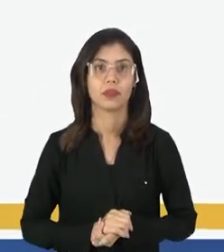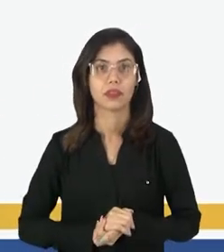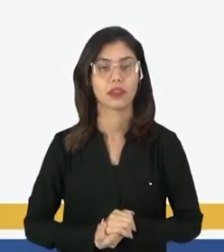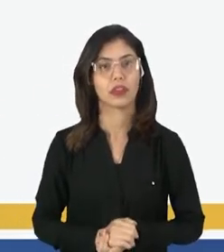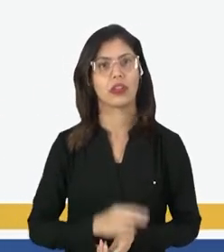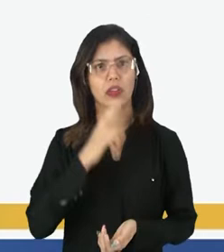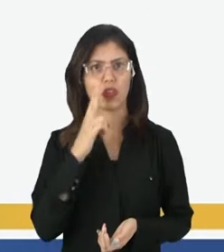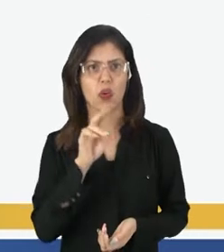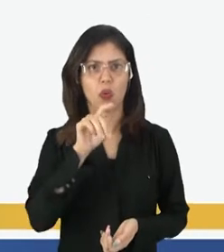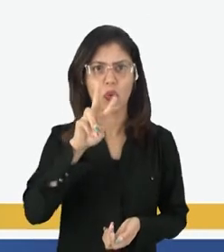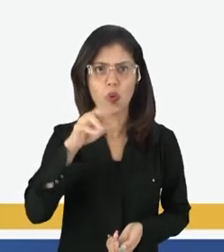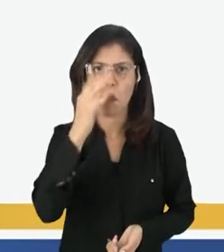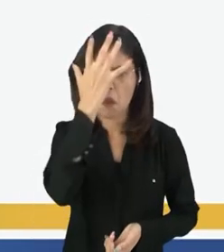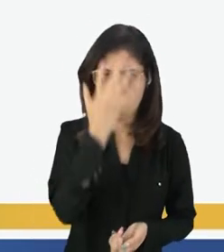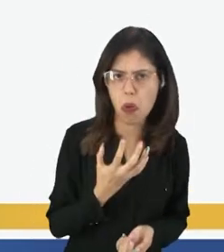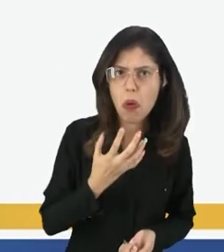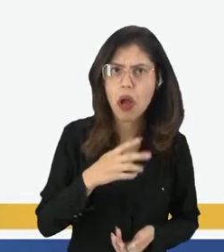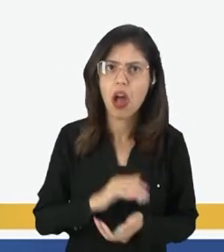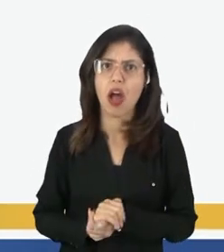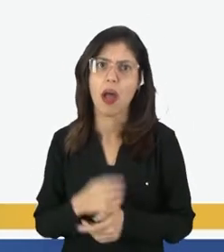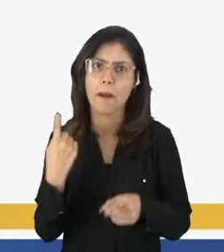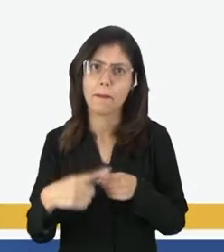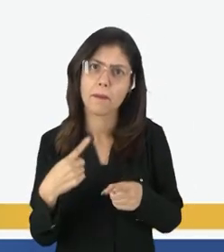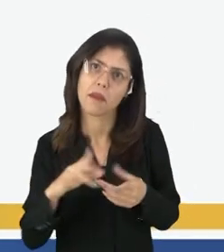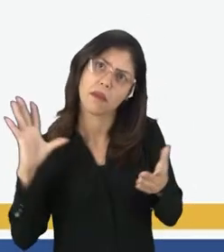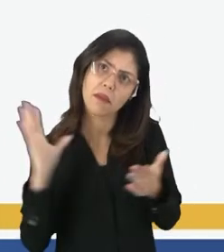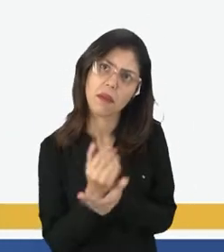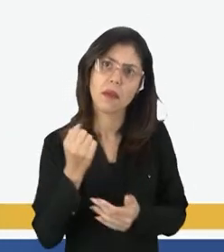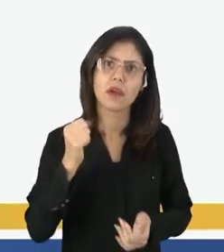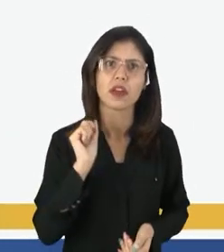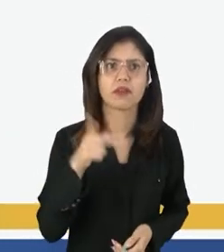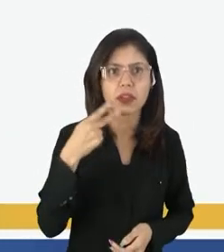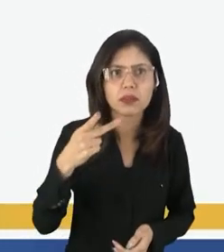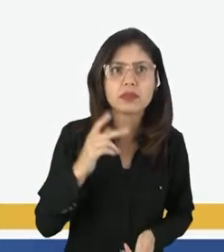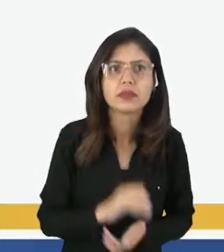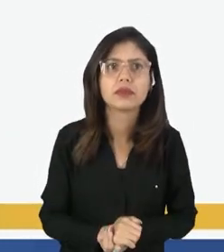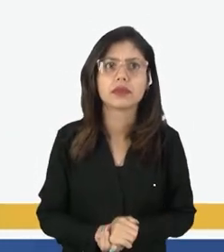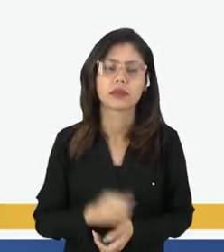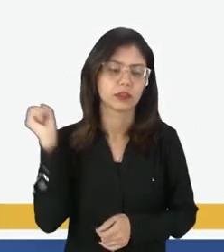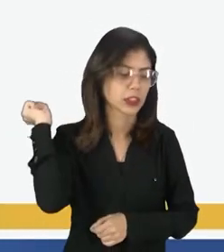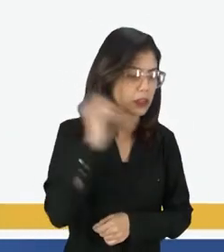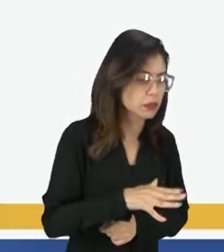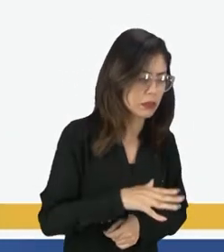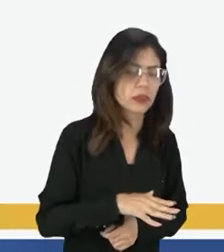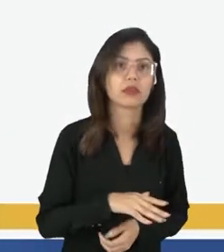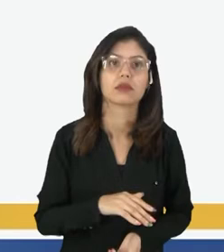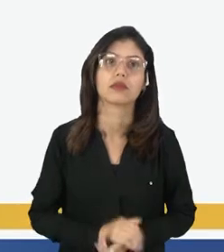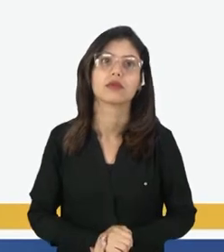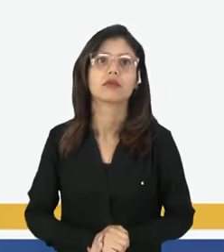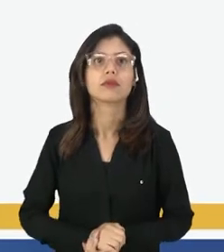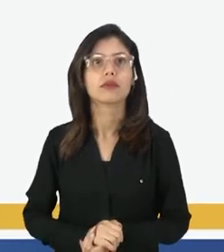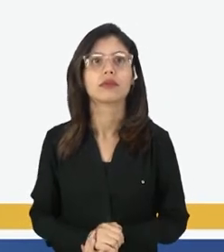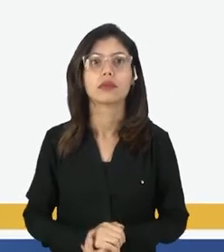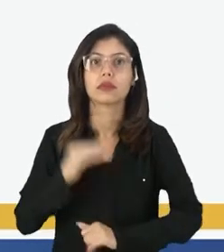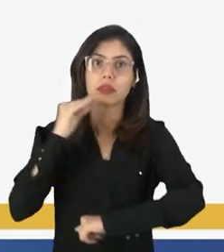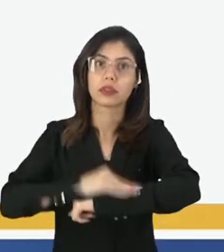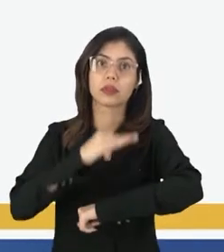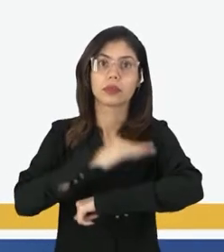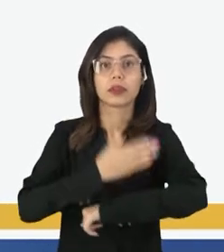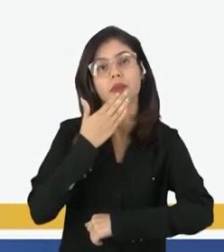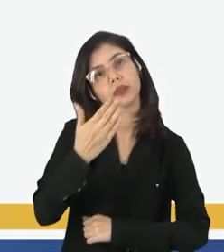o urubu bravo com engano pegou o sapo e disse que ia jogar lá embaixo